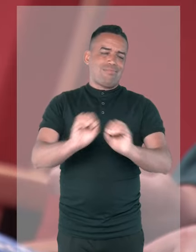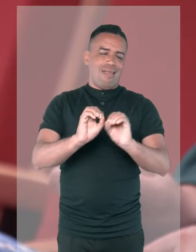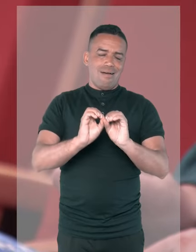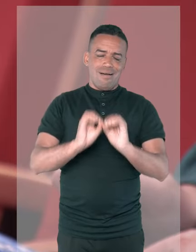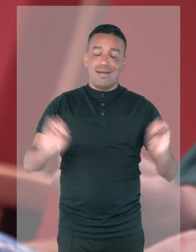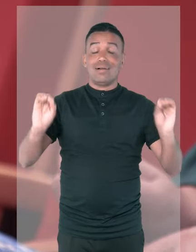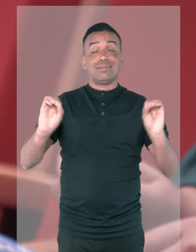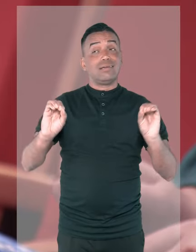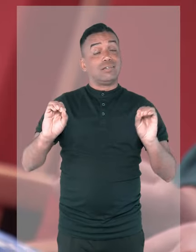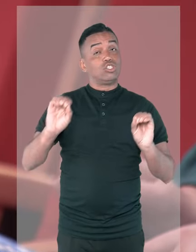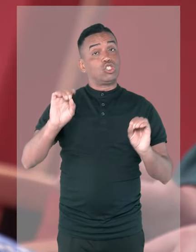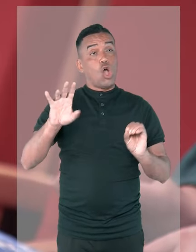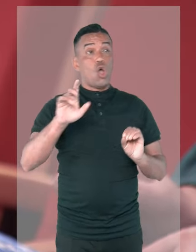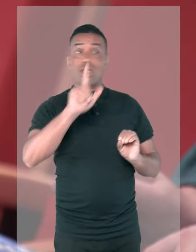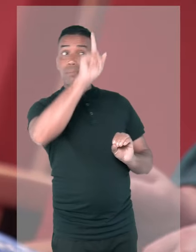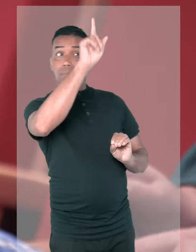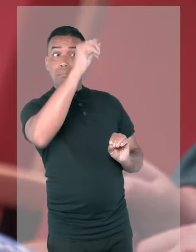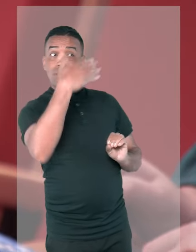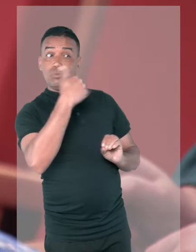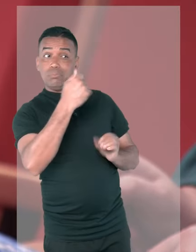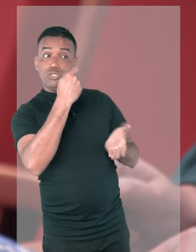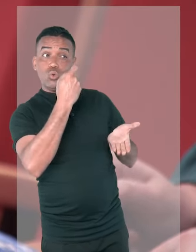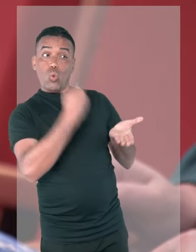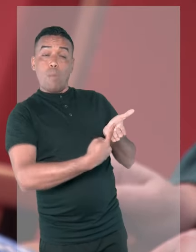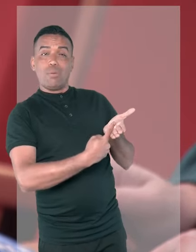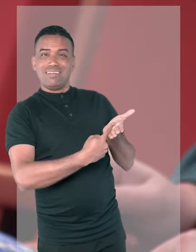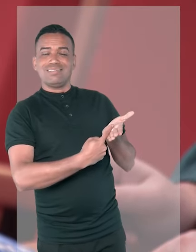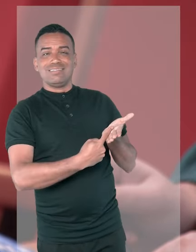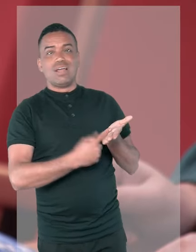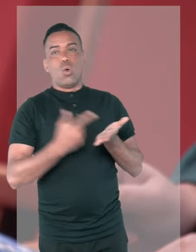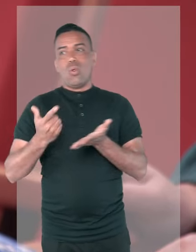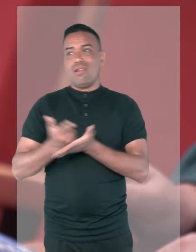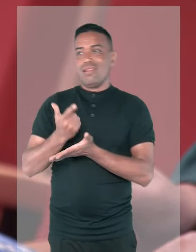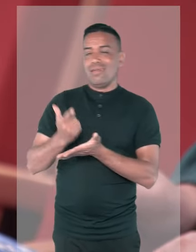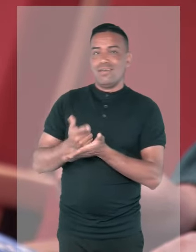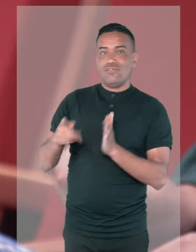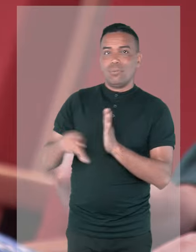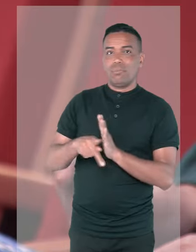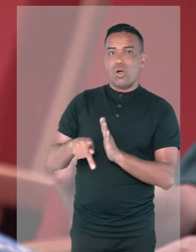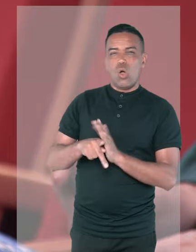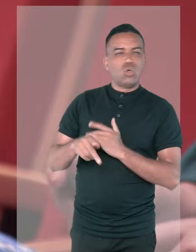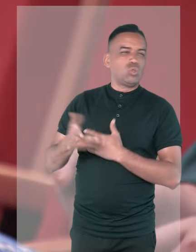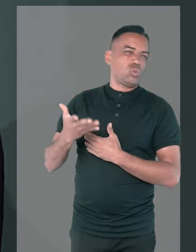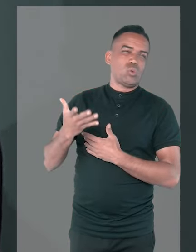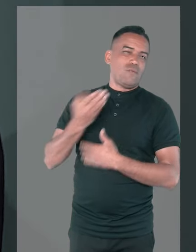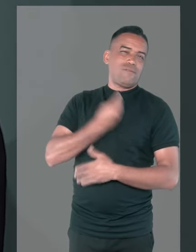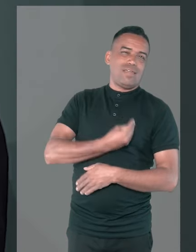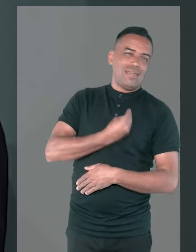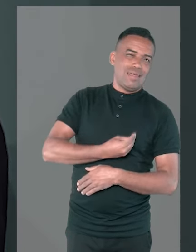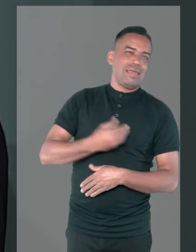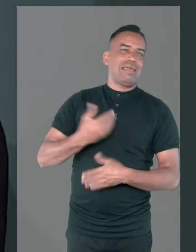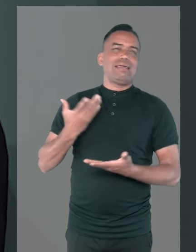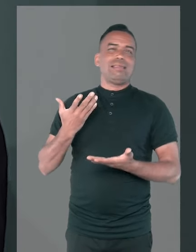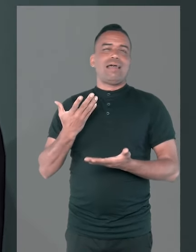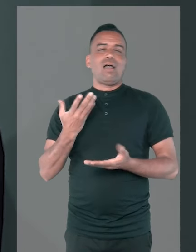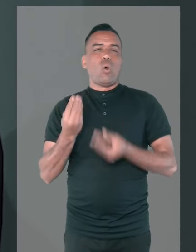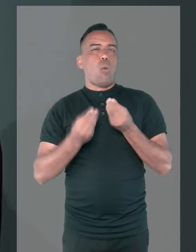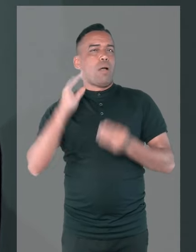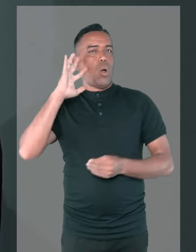coisas de encomenda. Eu escrevi, sei lá, um livreto sobre a vida e a obra de Ernest Hemingway, que vai vir numa